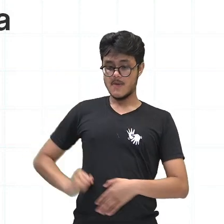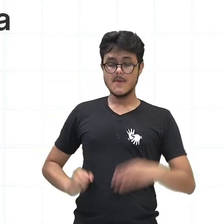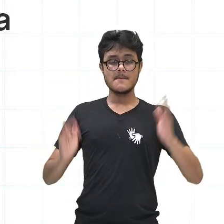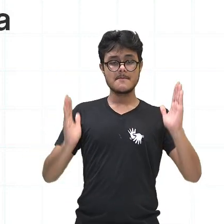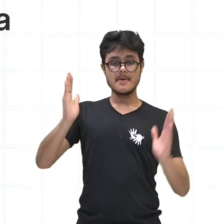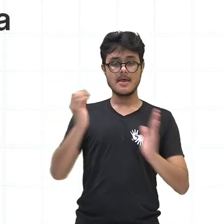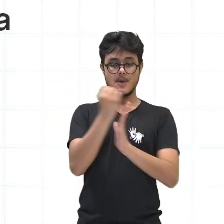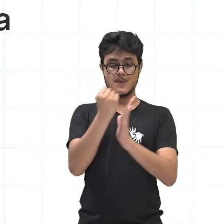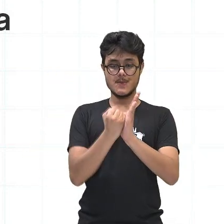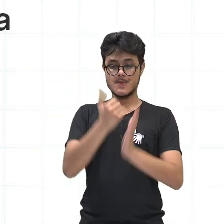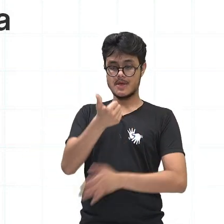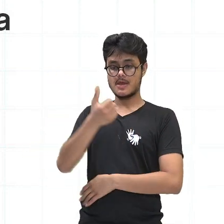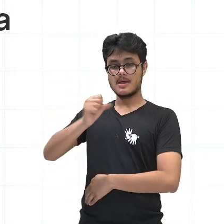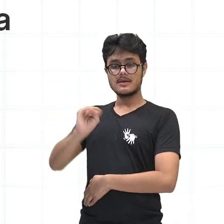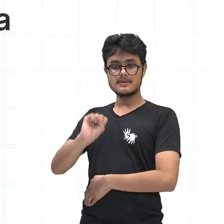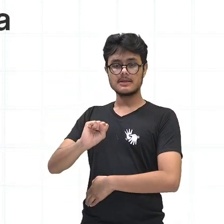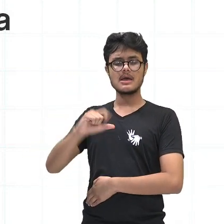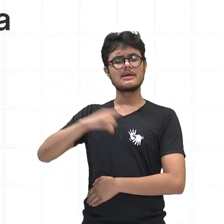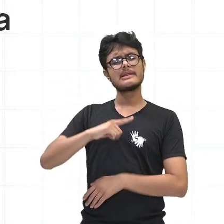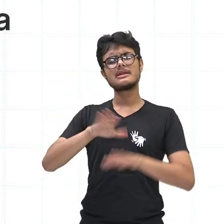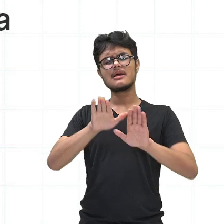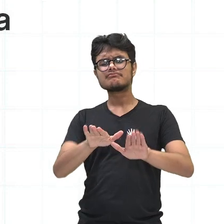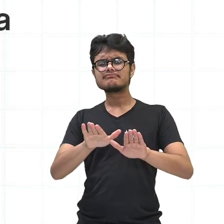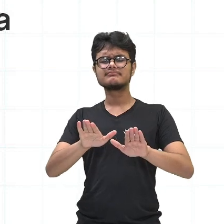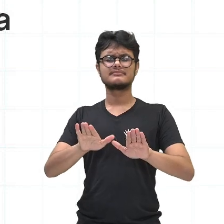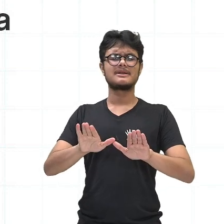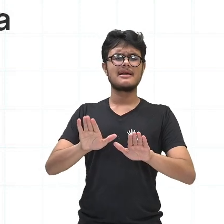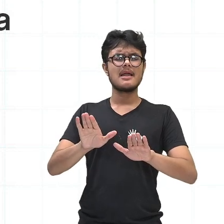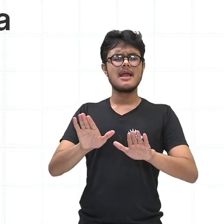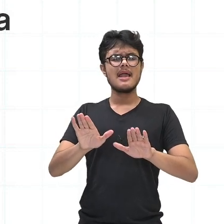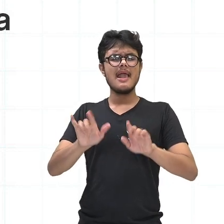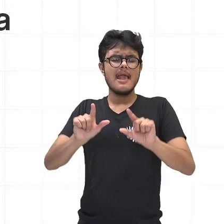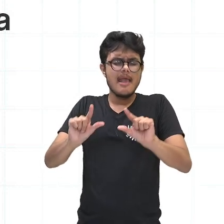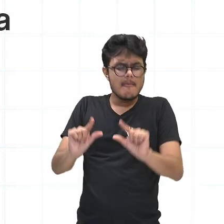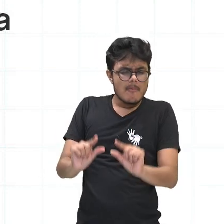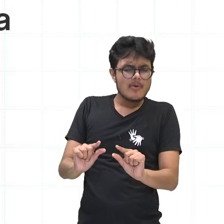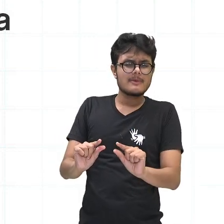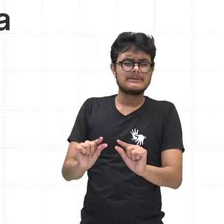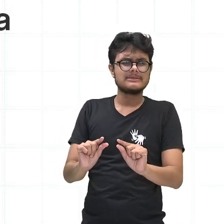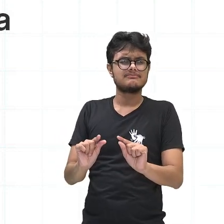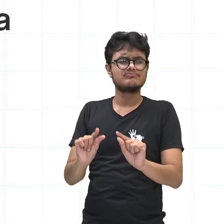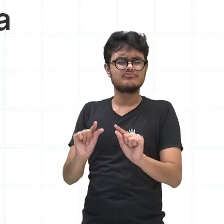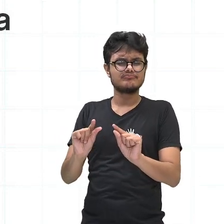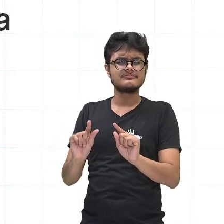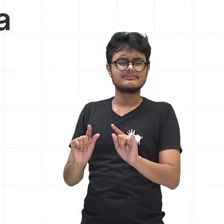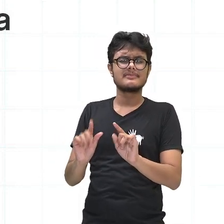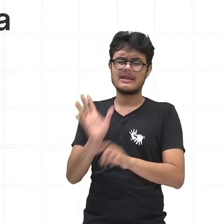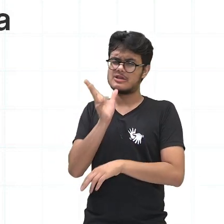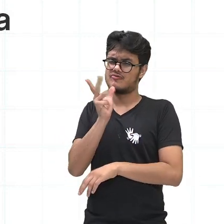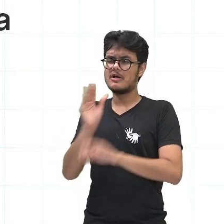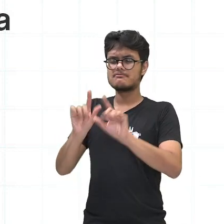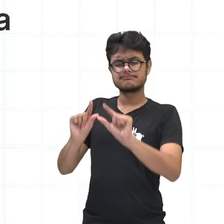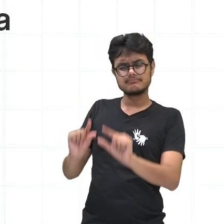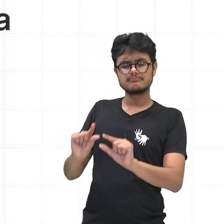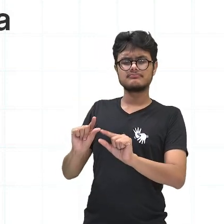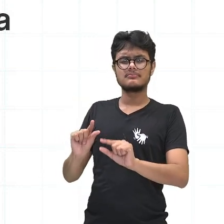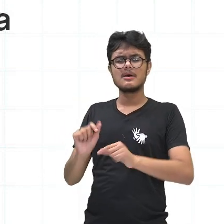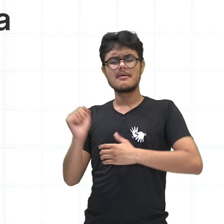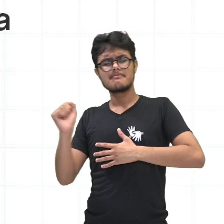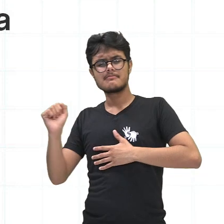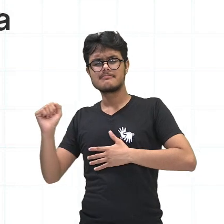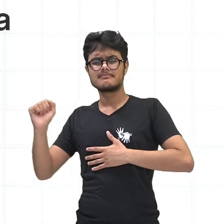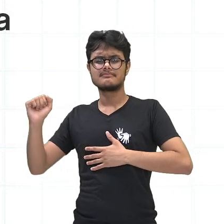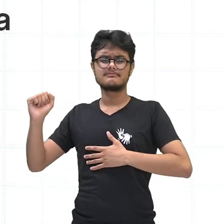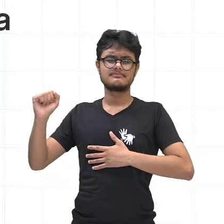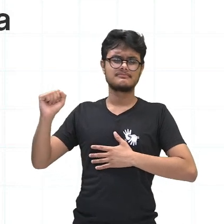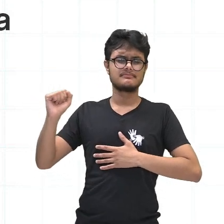XVIII. Constitui uma variação mais lenta da valsa vienense. A valsa inglesa apenas ganhou importância após